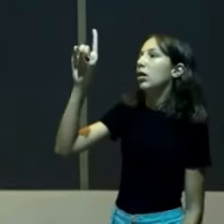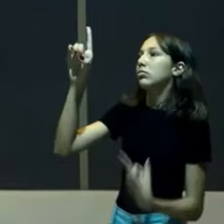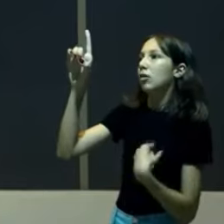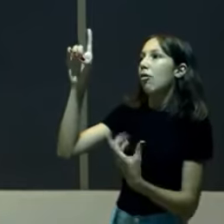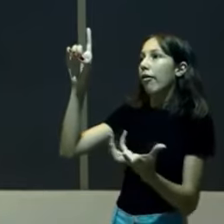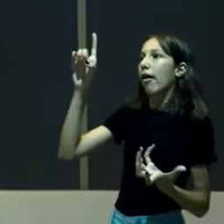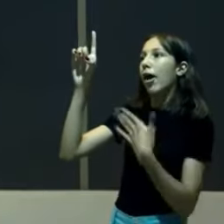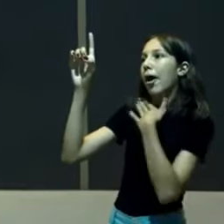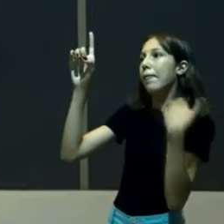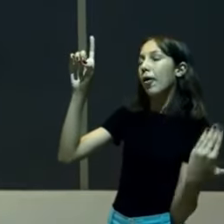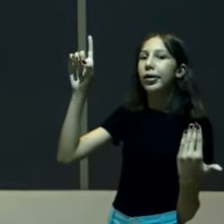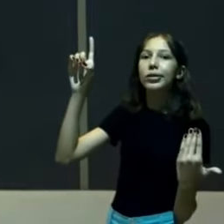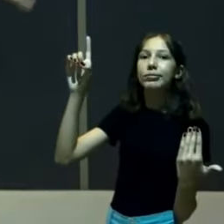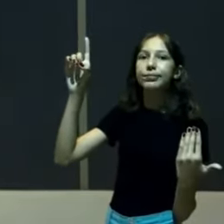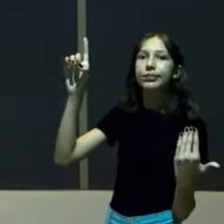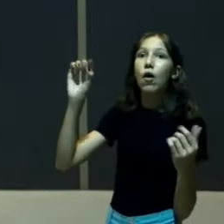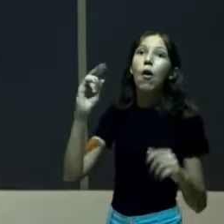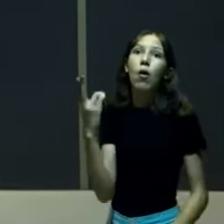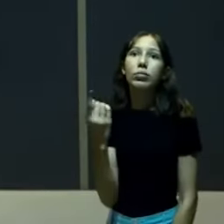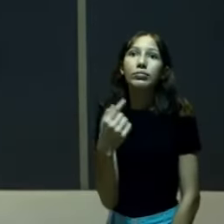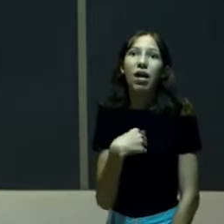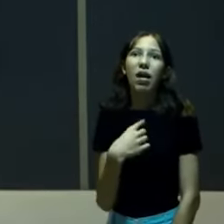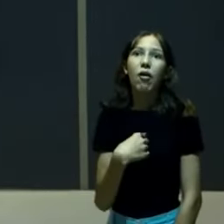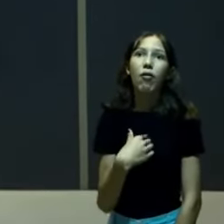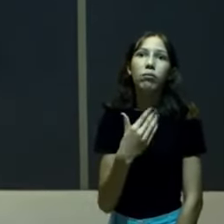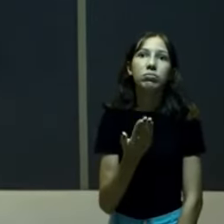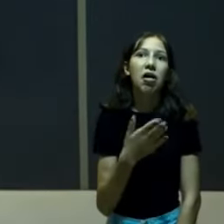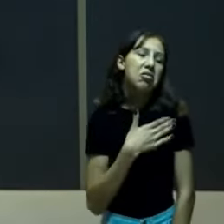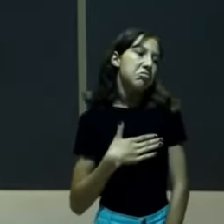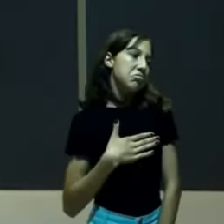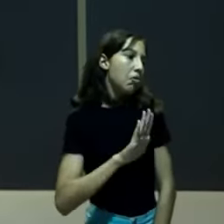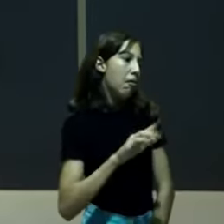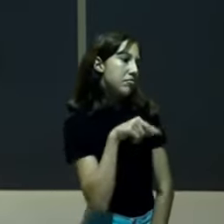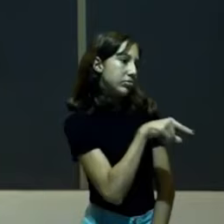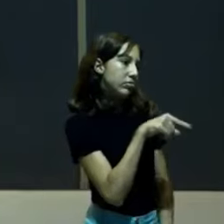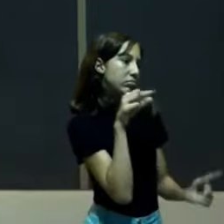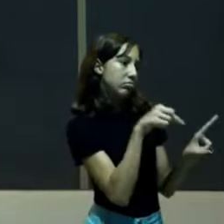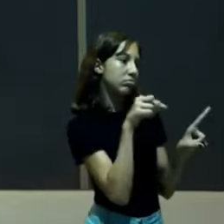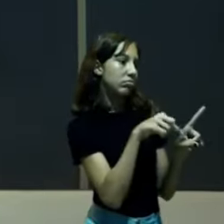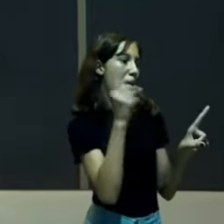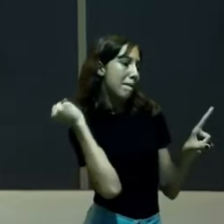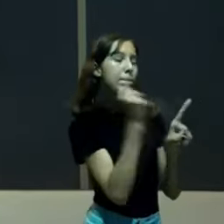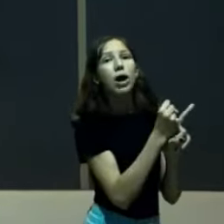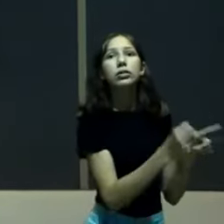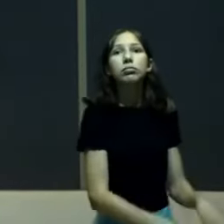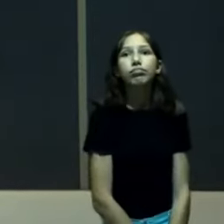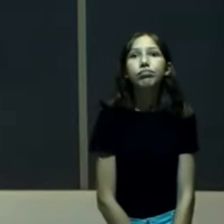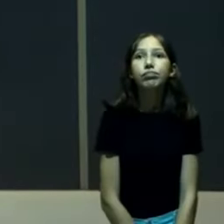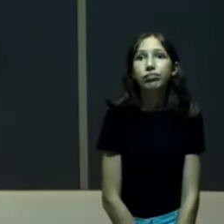Já era para ter uns 30 homicídios nas suas costas. De tanto que você vem orando dizendo: Deus, ele falou mal de mim, mata